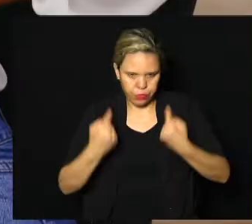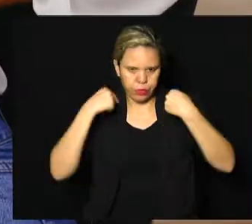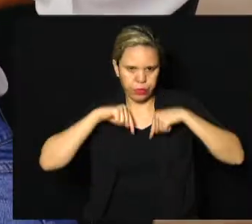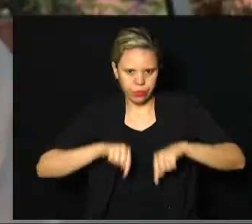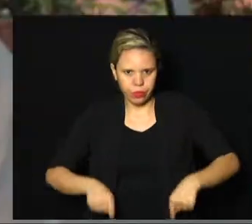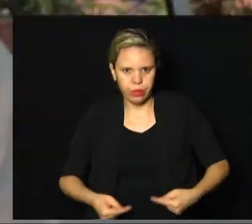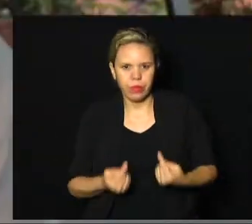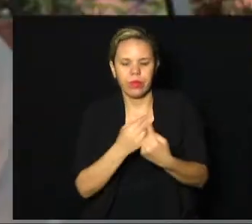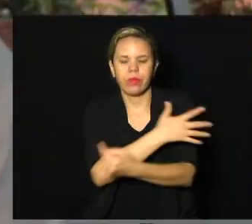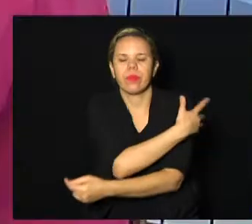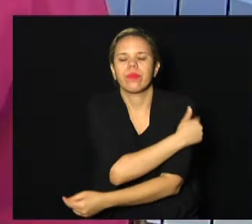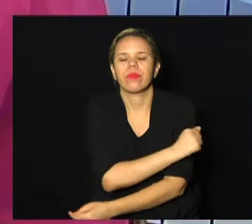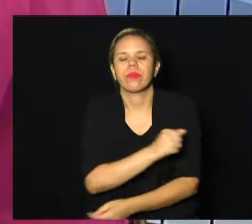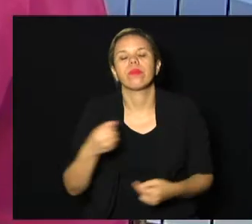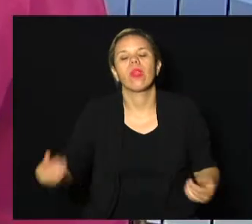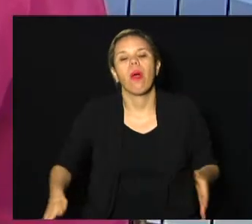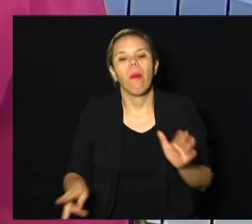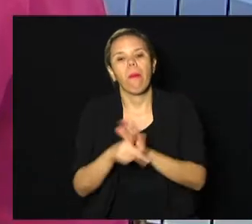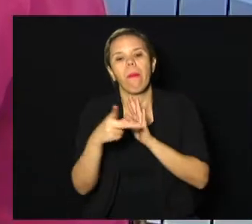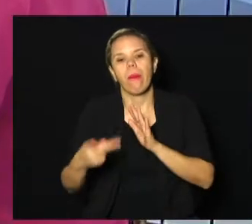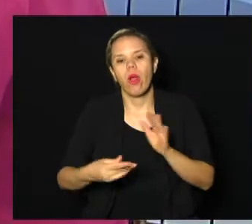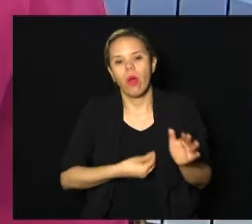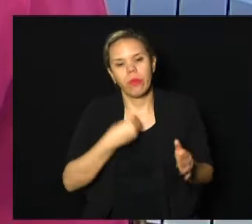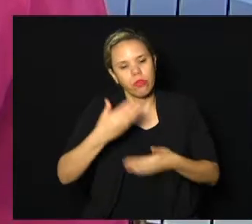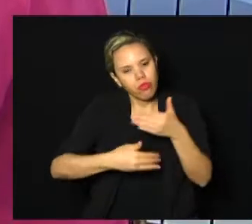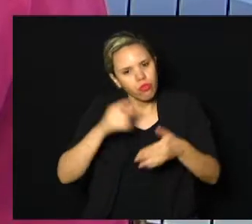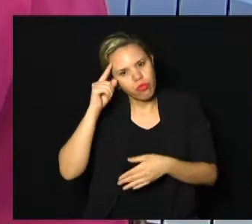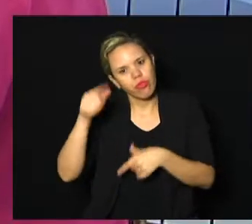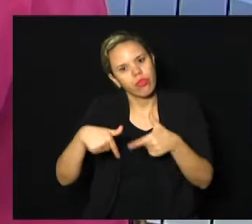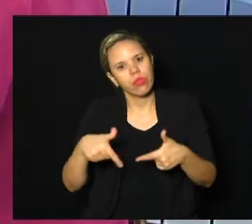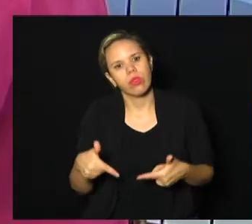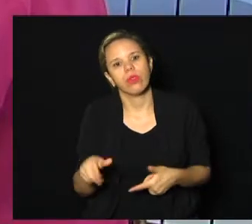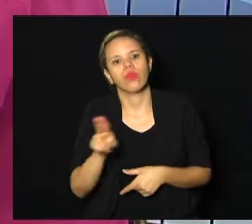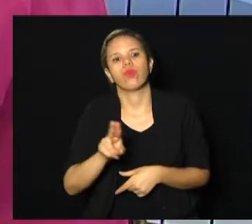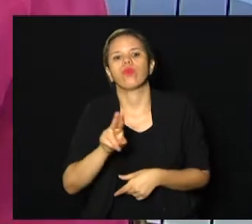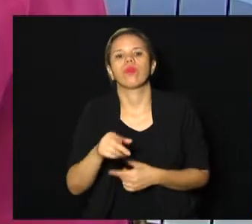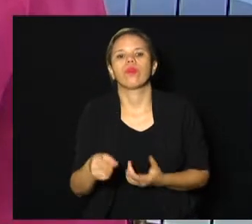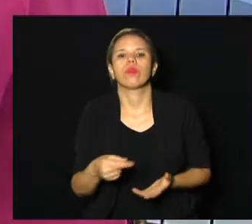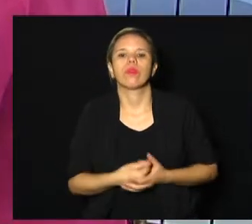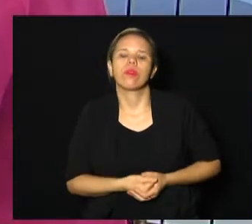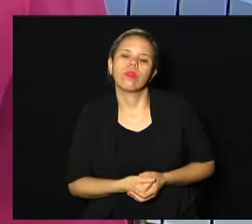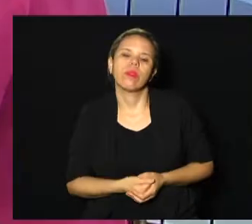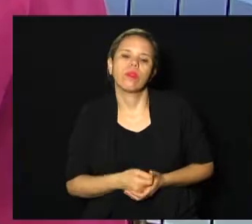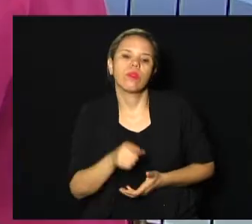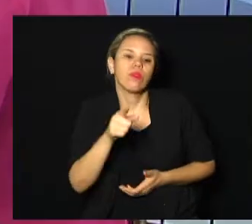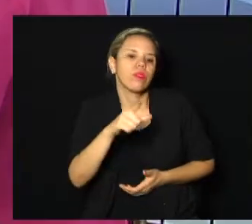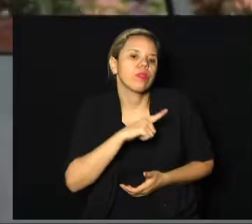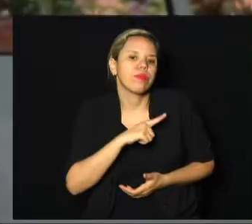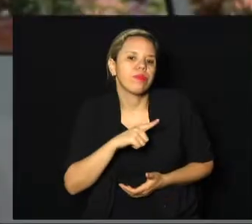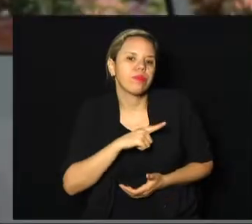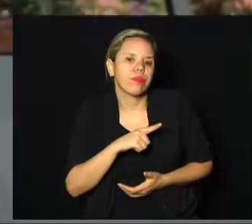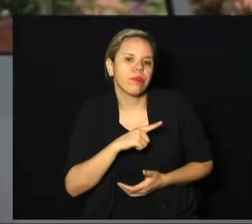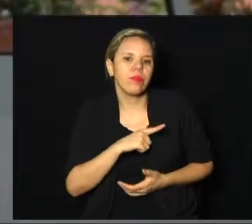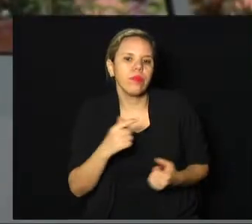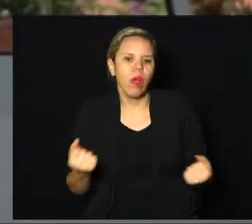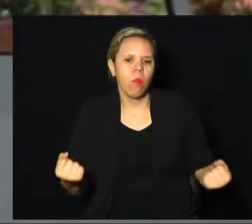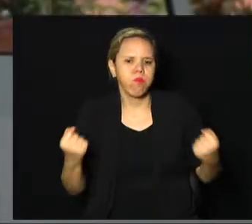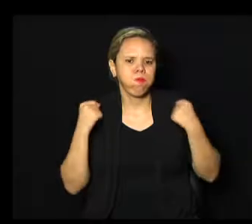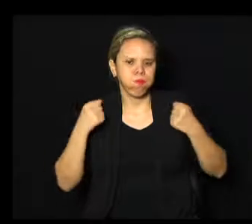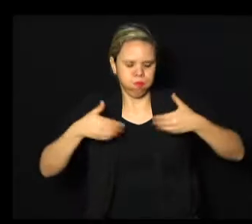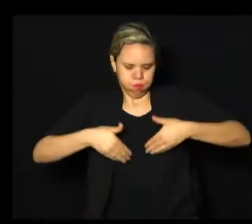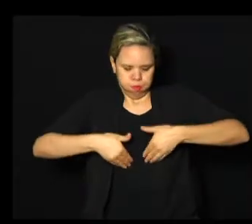própria rotina. E aí, na rotina, fazer o uso disso, né? Então, você ter a musculatura abdominal